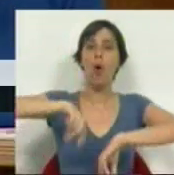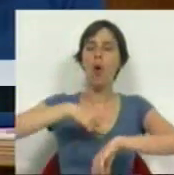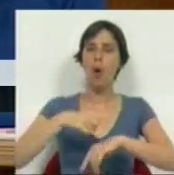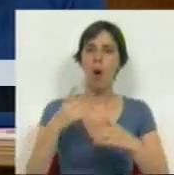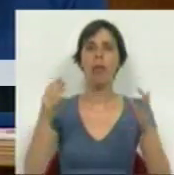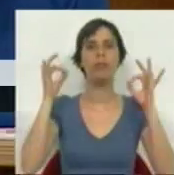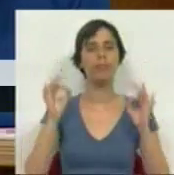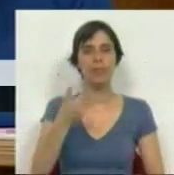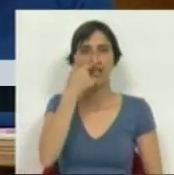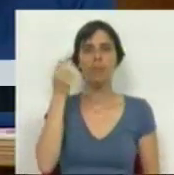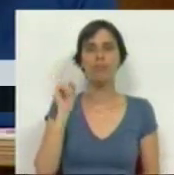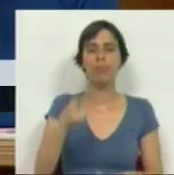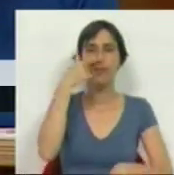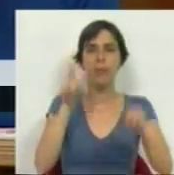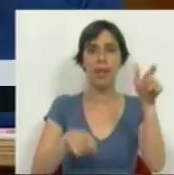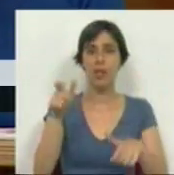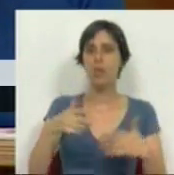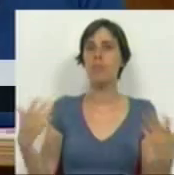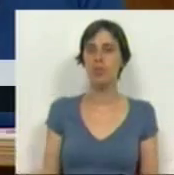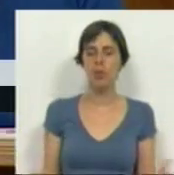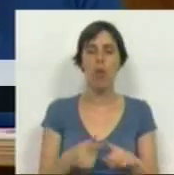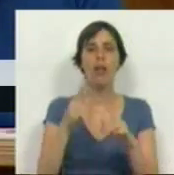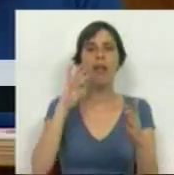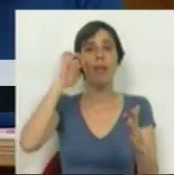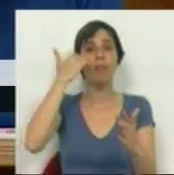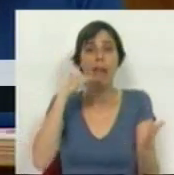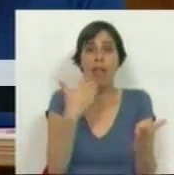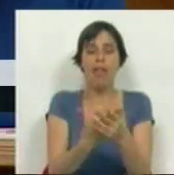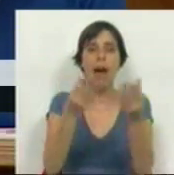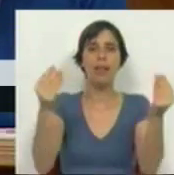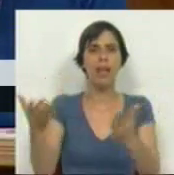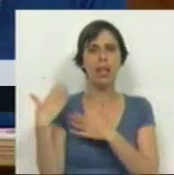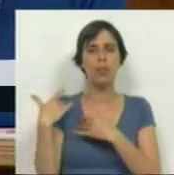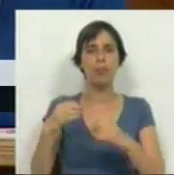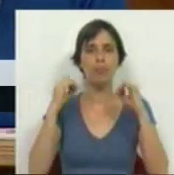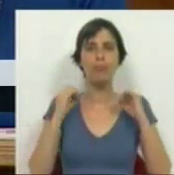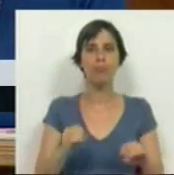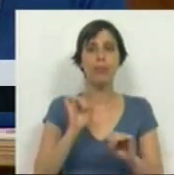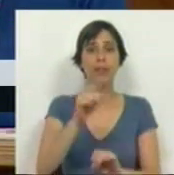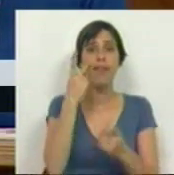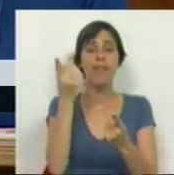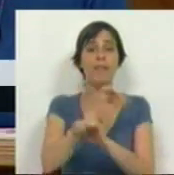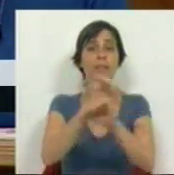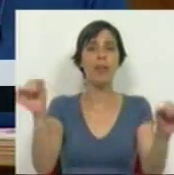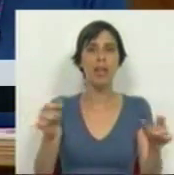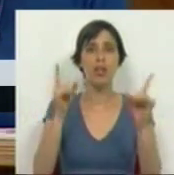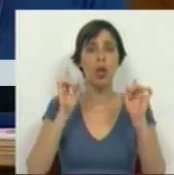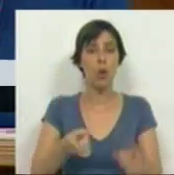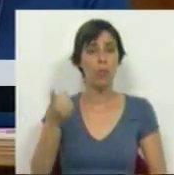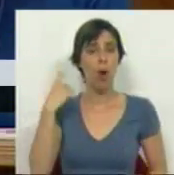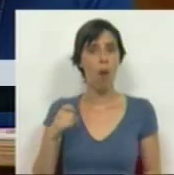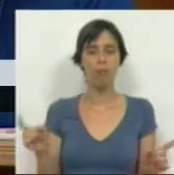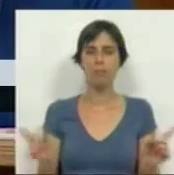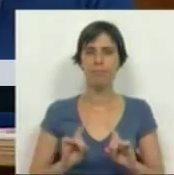horas de absoluto desprezo pelos cidadãos e pela consequência de tanta irresponsabilidade nas suas vidas não começaram